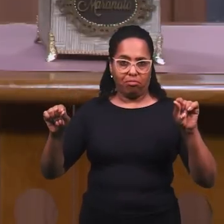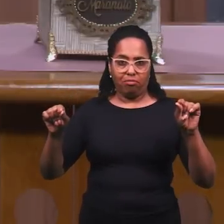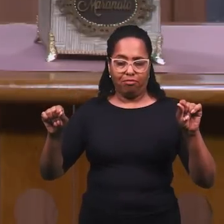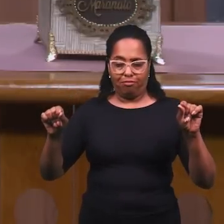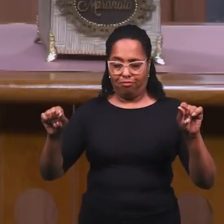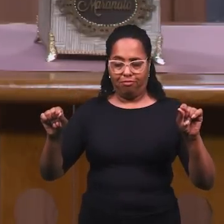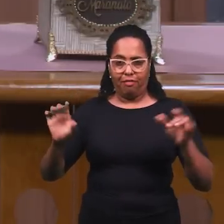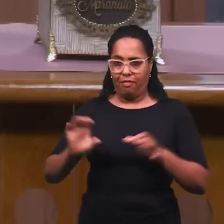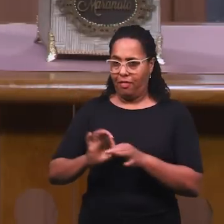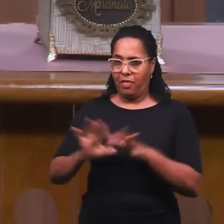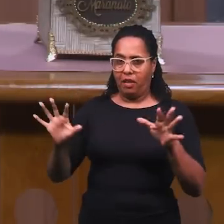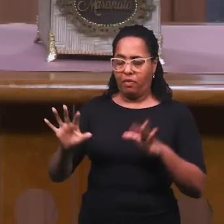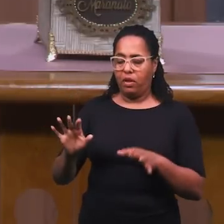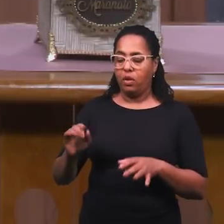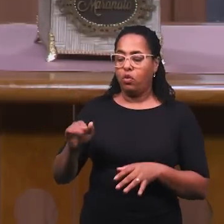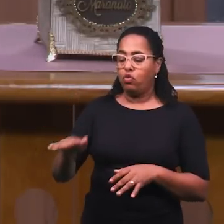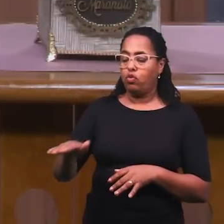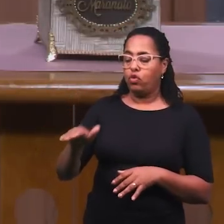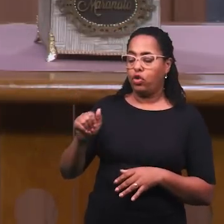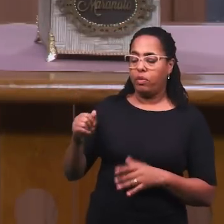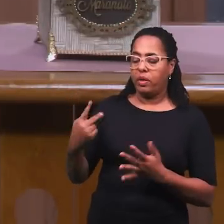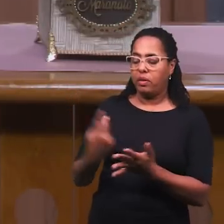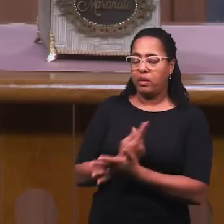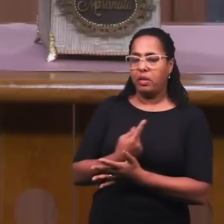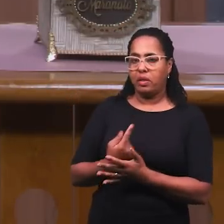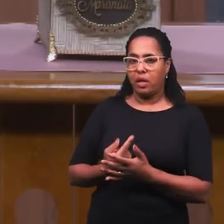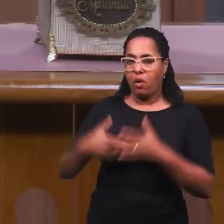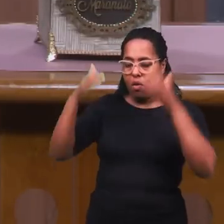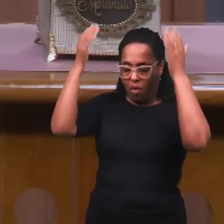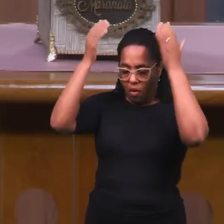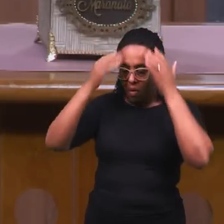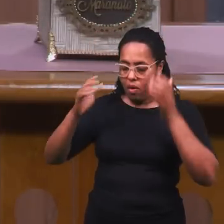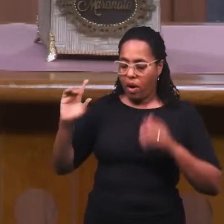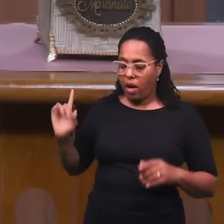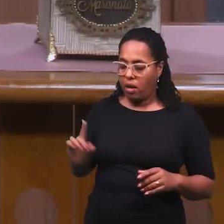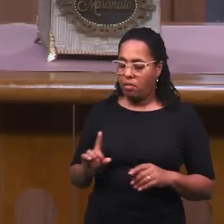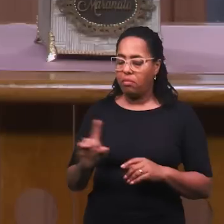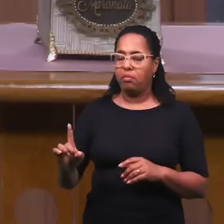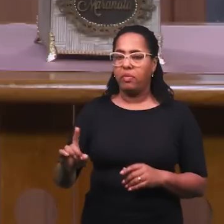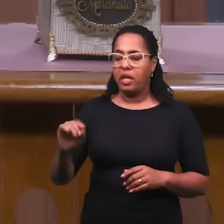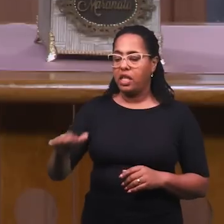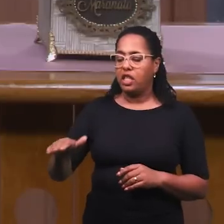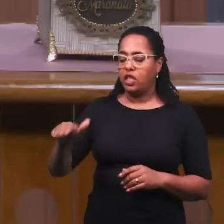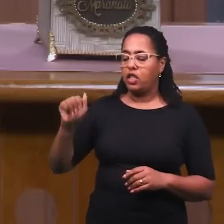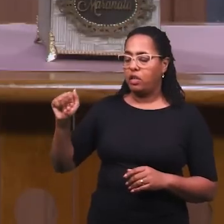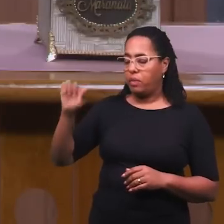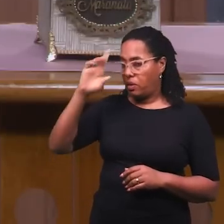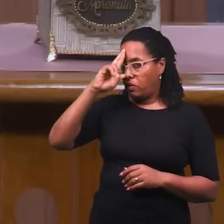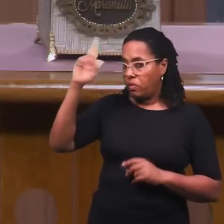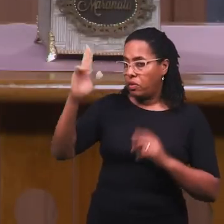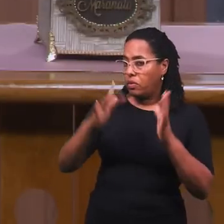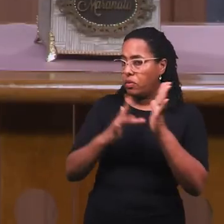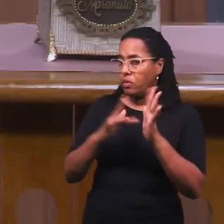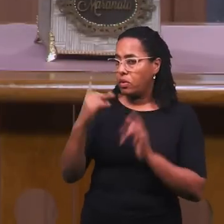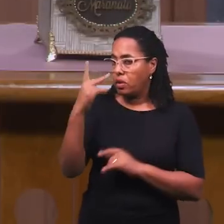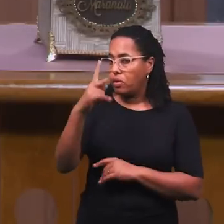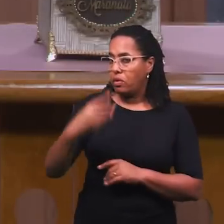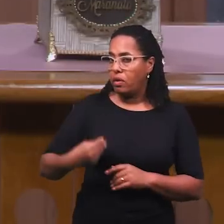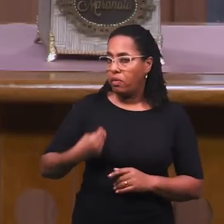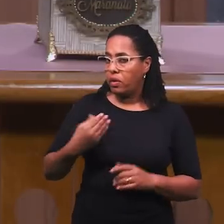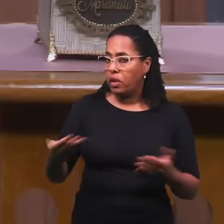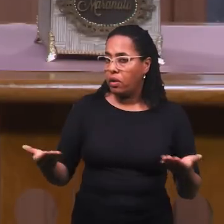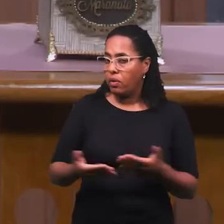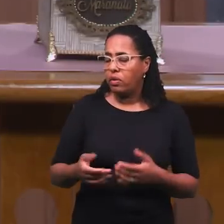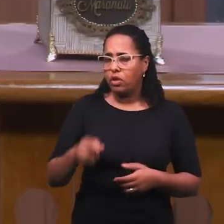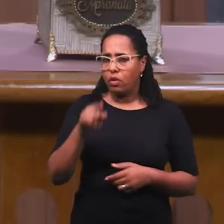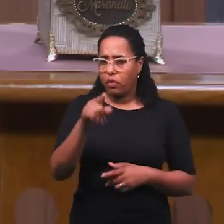O chamado aconteceu para Ornã. O rei esteve ali. O chamado do Senhor Jesus para a sua vida hoje.